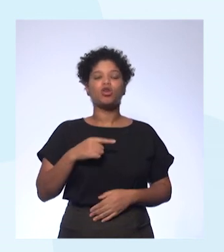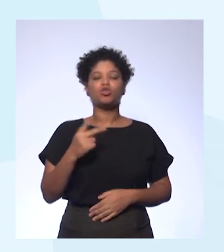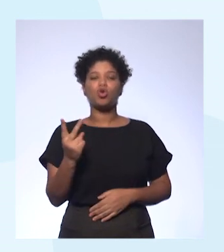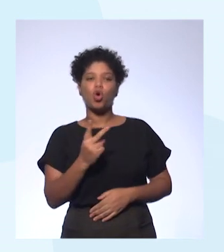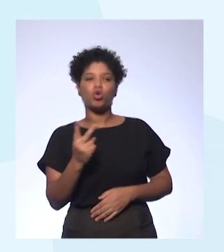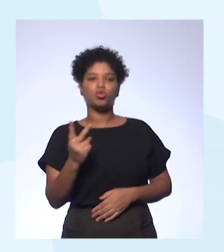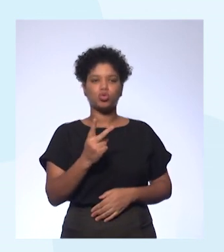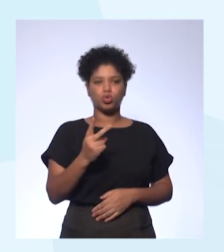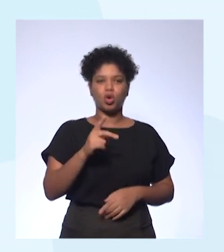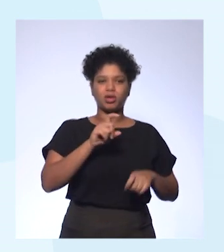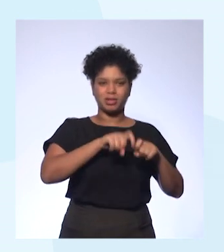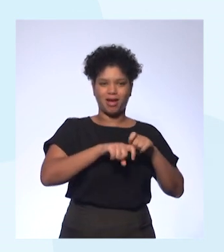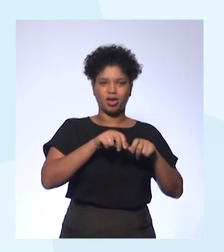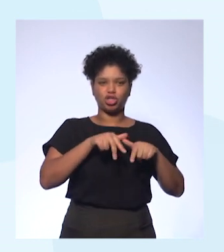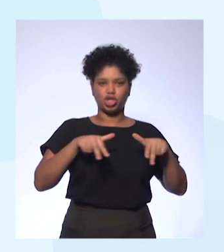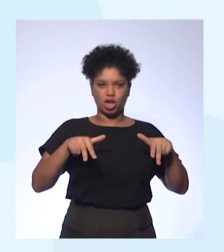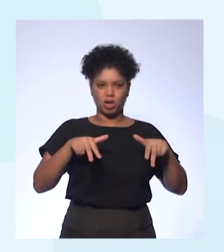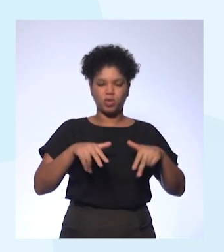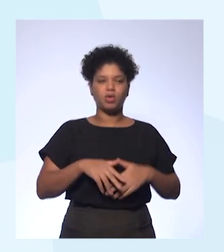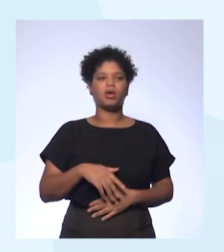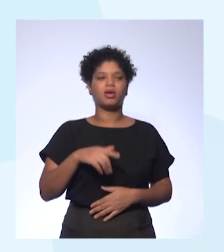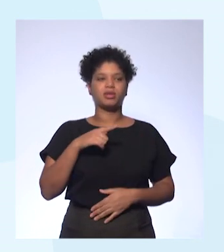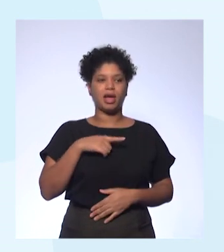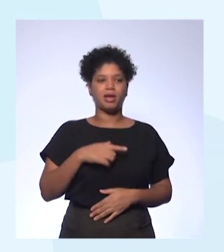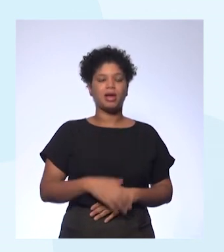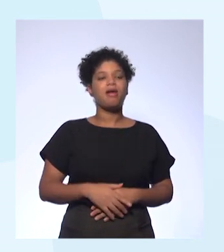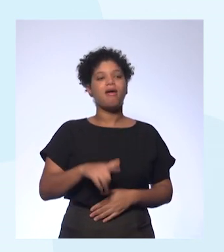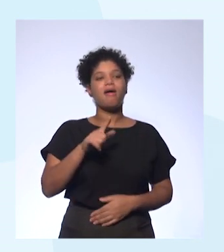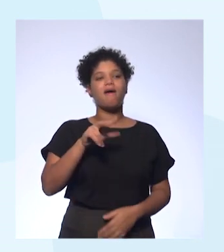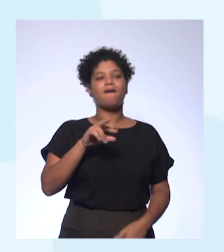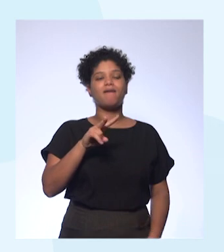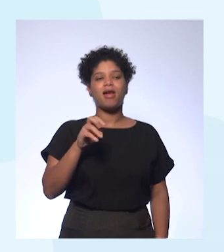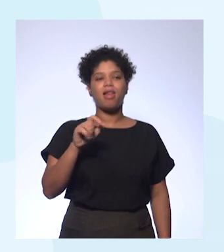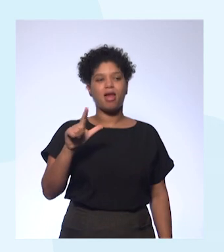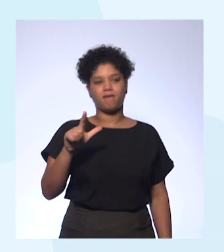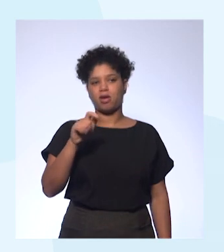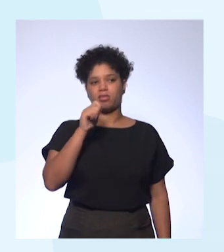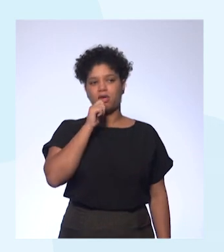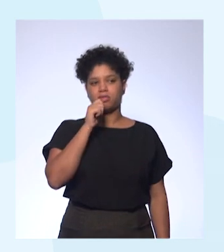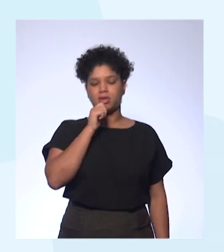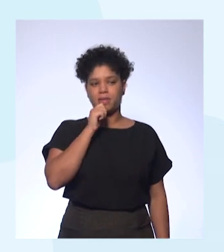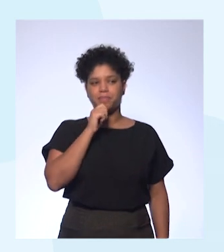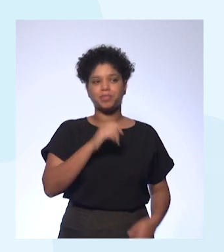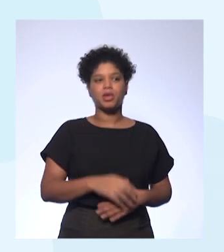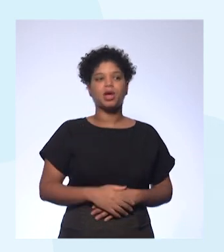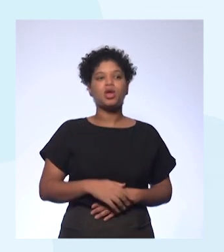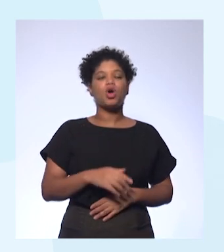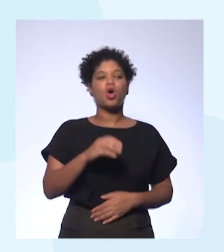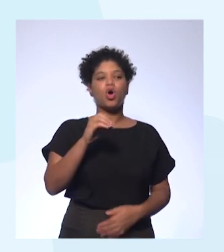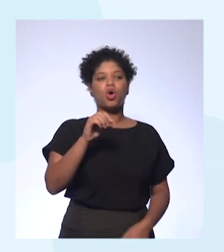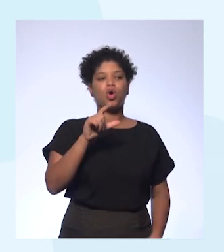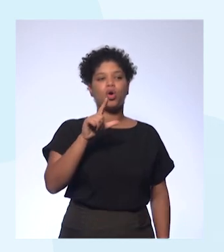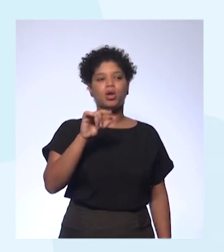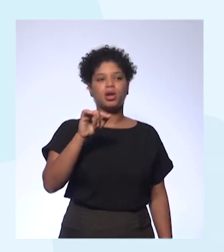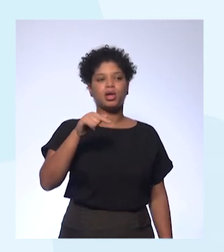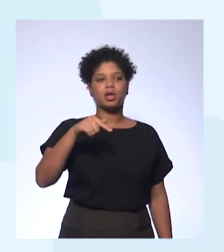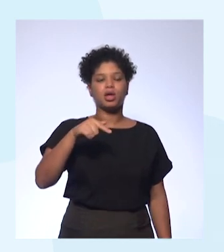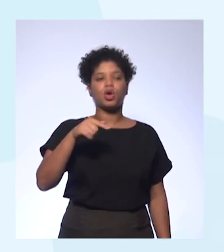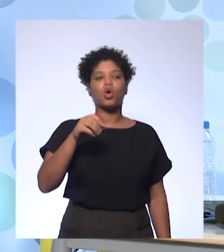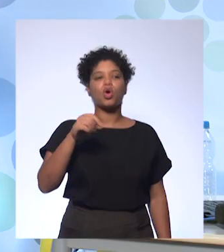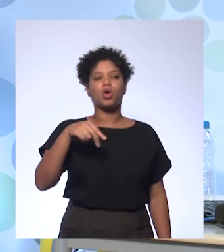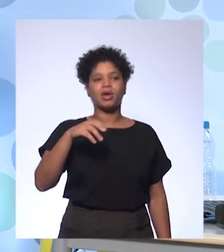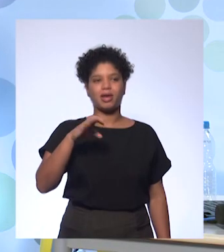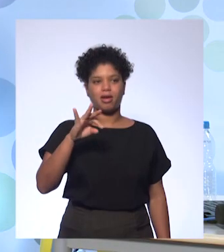né? Não vai formar o estágio larval. E os oligoquetos também são hermafroditas, só que nesse caso